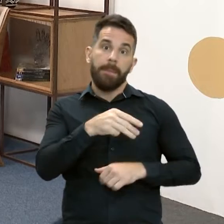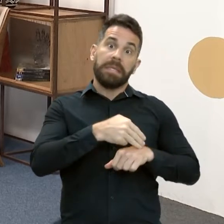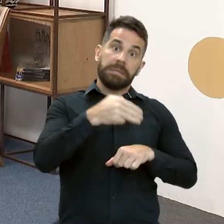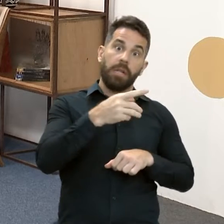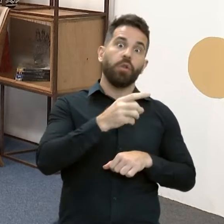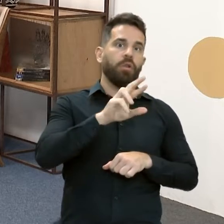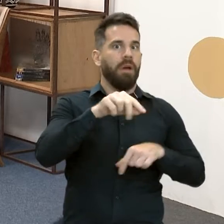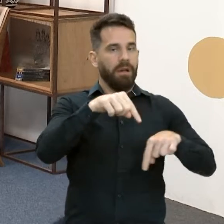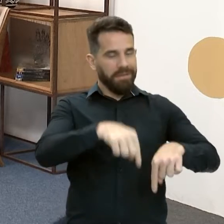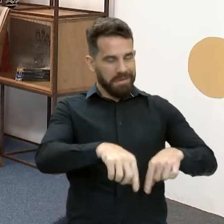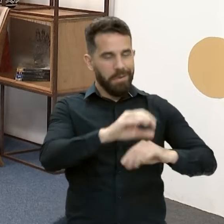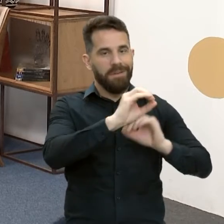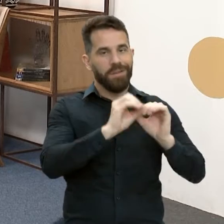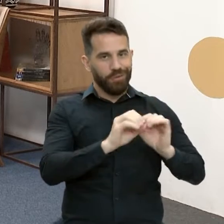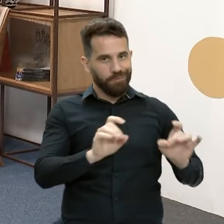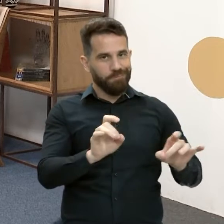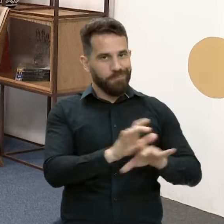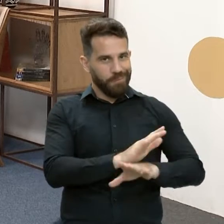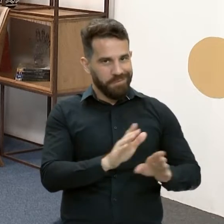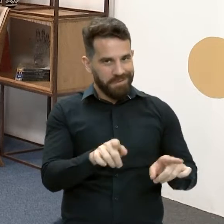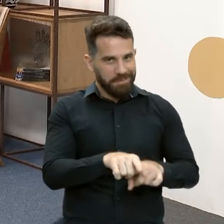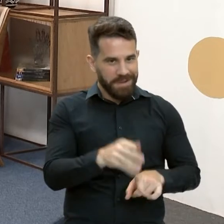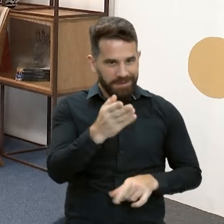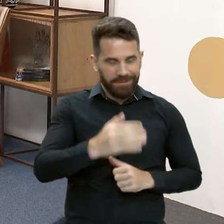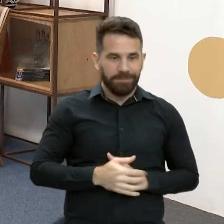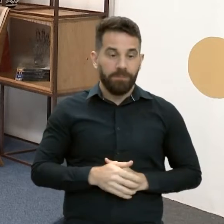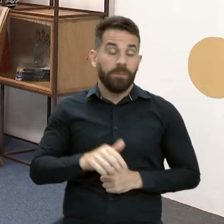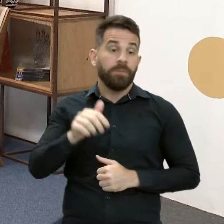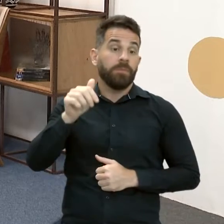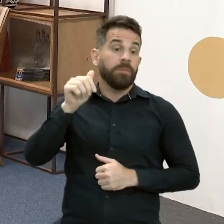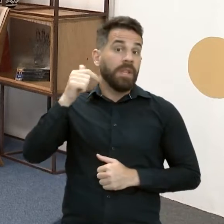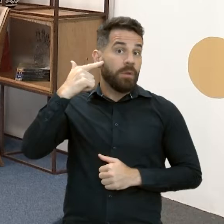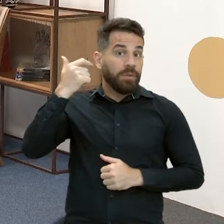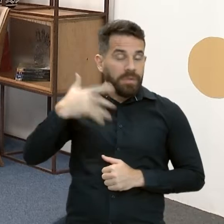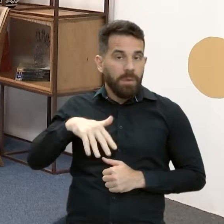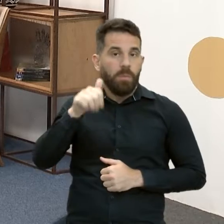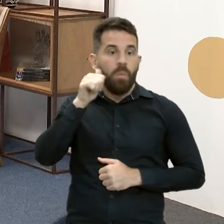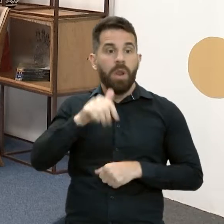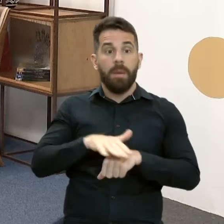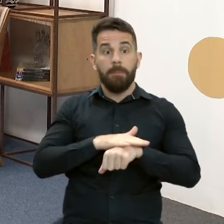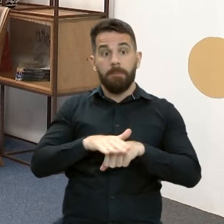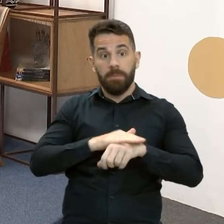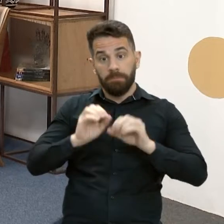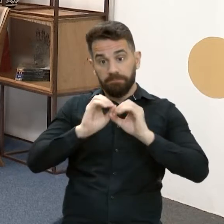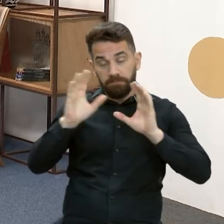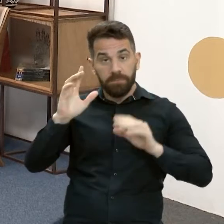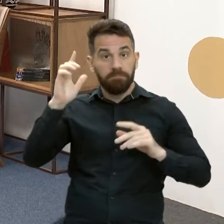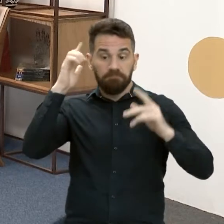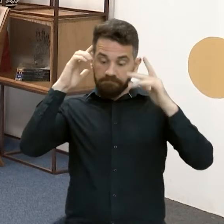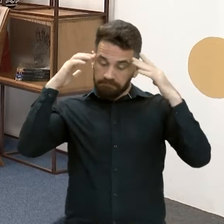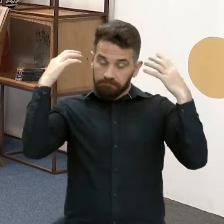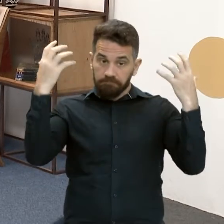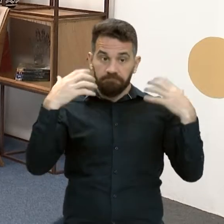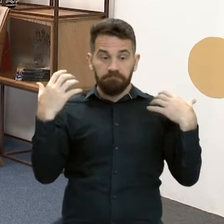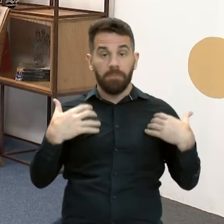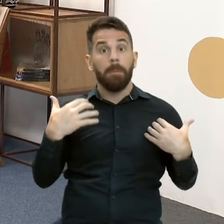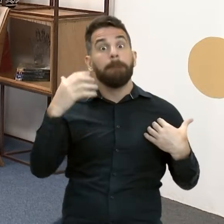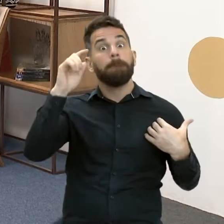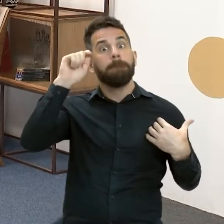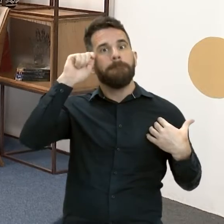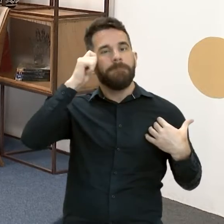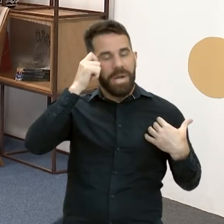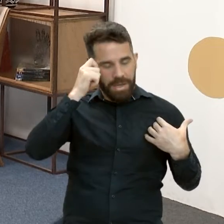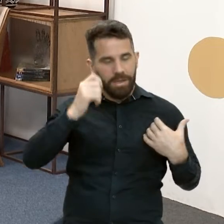Ela se descreve como uma mulher de pele clara, com cabelos castanhos cacheados na altura, com cabelos pretos cacheados na altura dos ombros. E